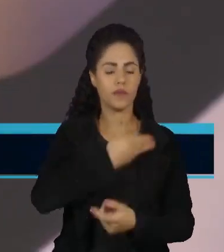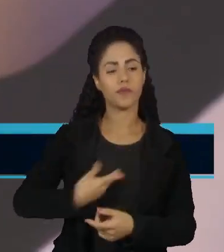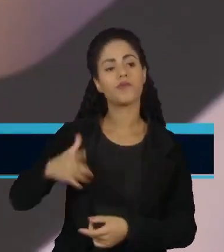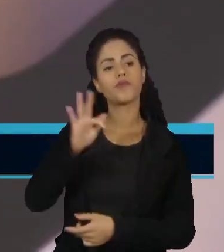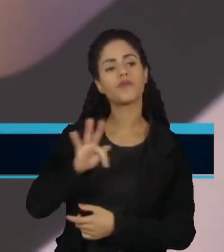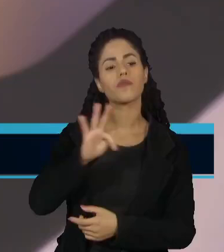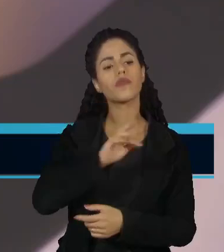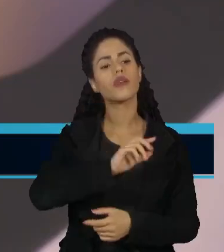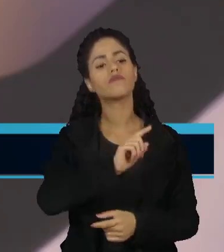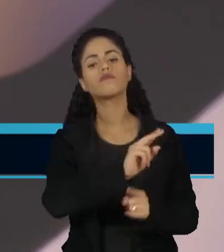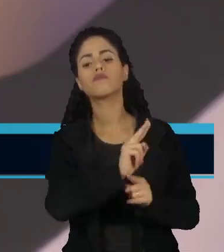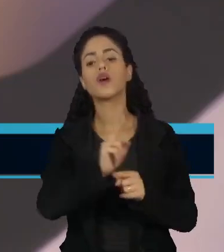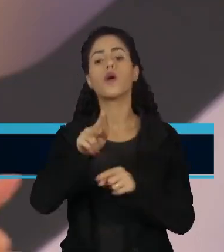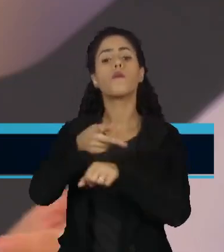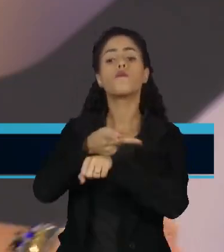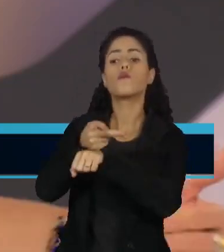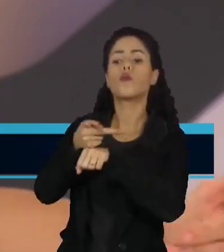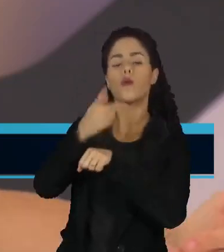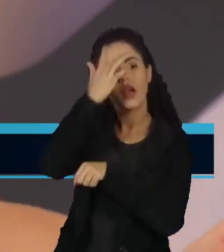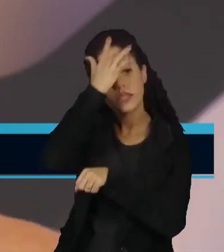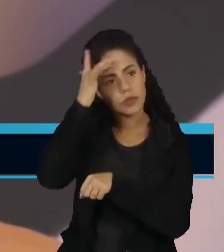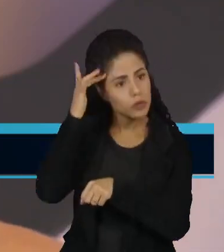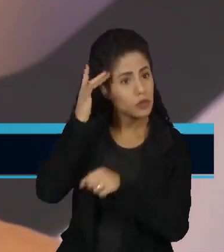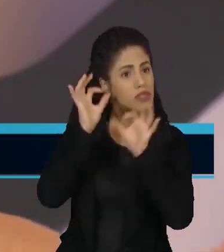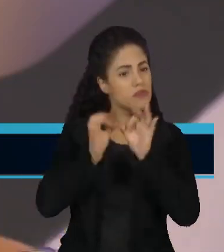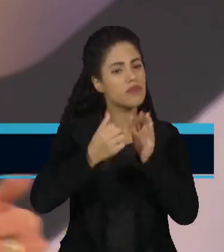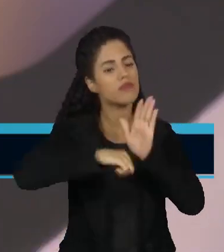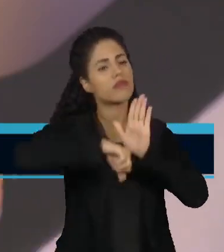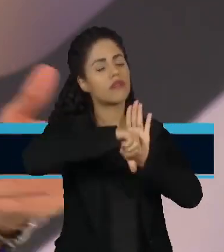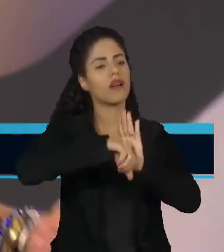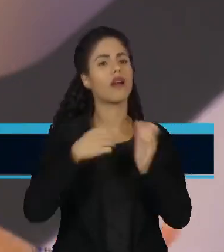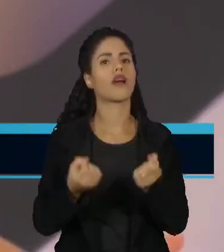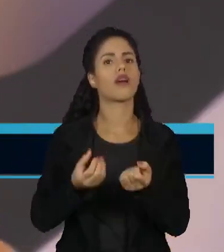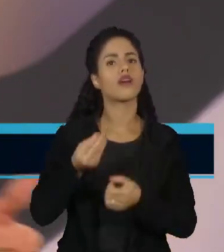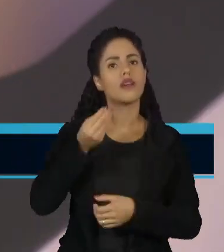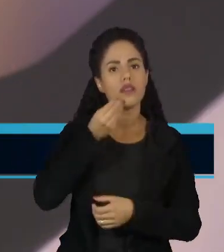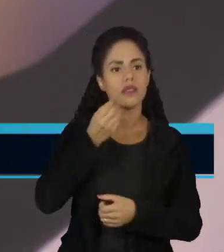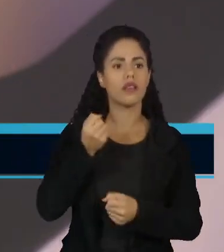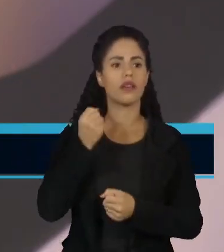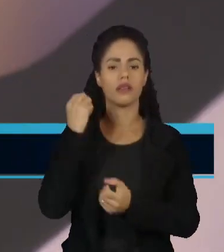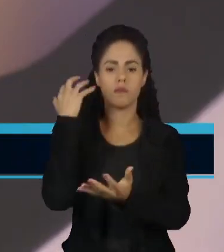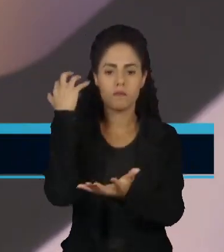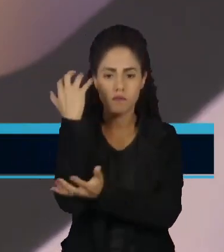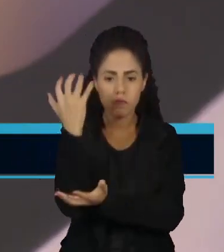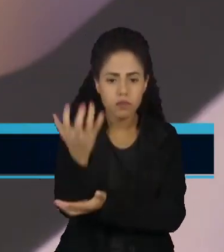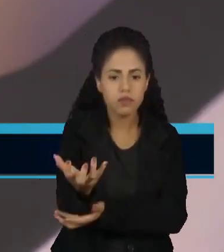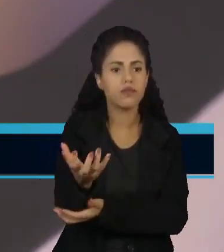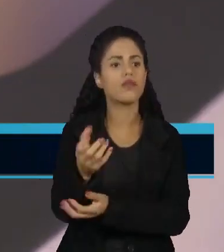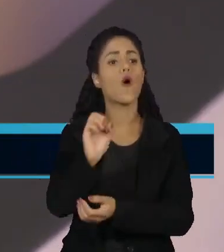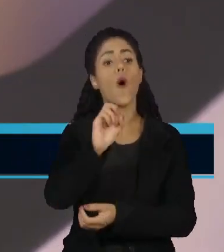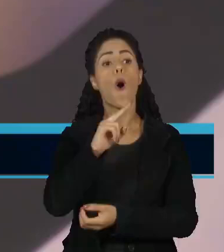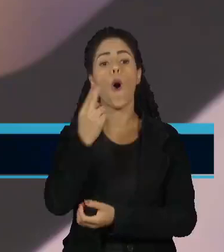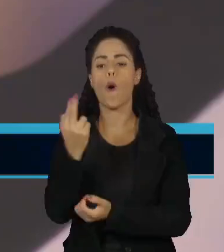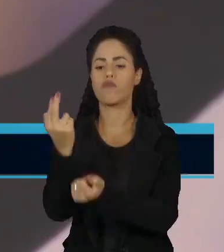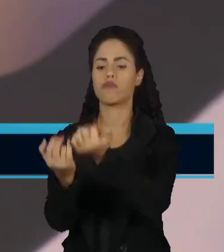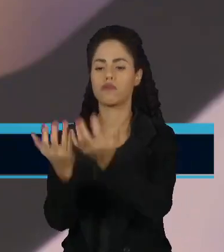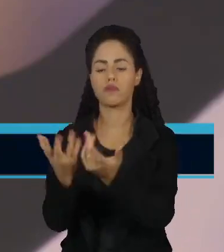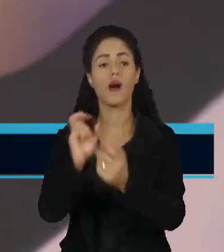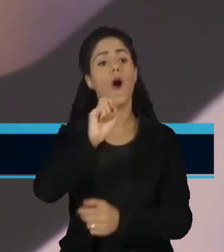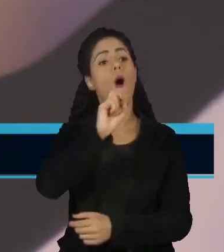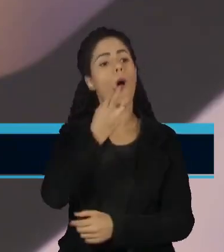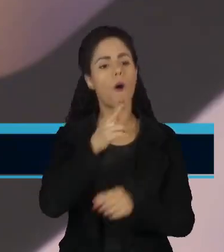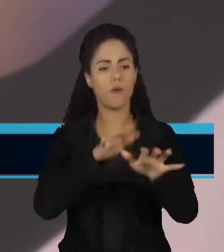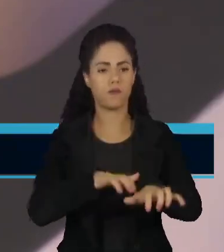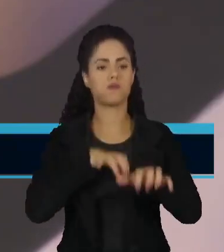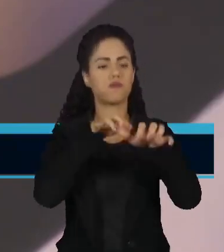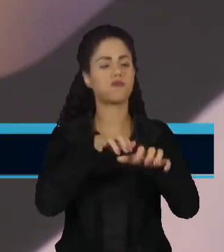atrás dos infratores, seja garimpo ilegal, seja madeireiro, seja quem está tocando fogo na mata, é